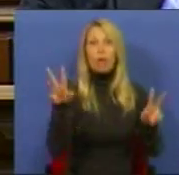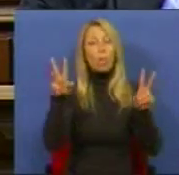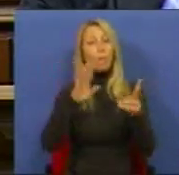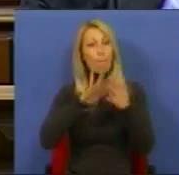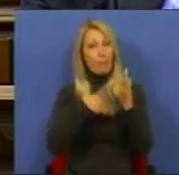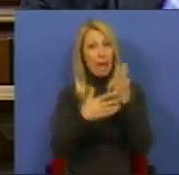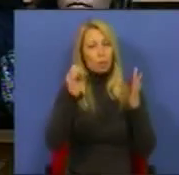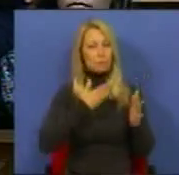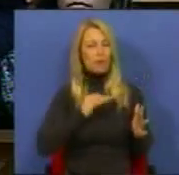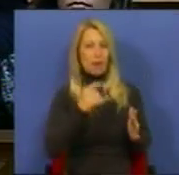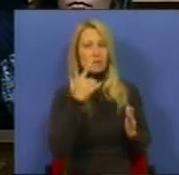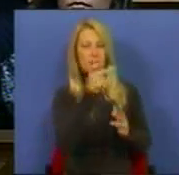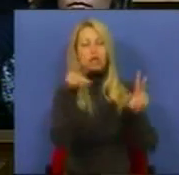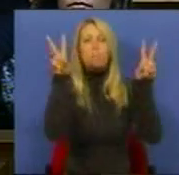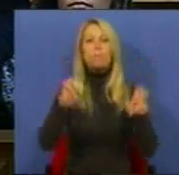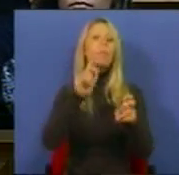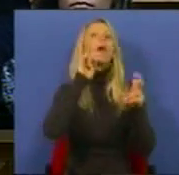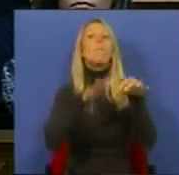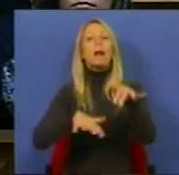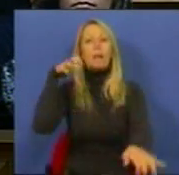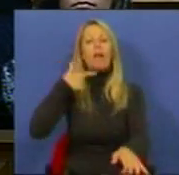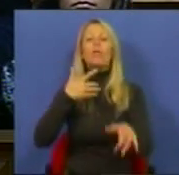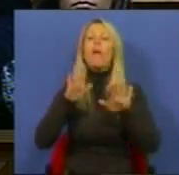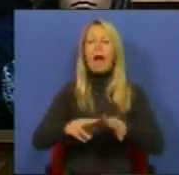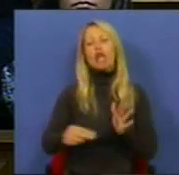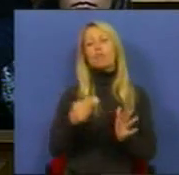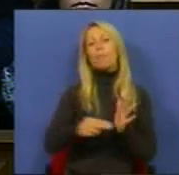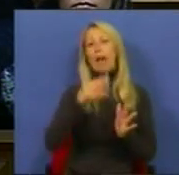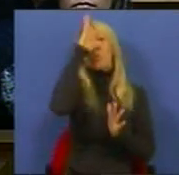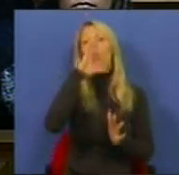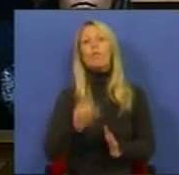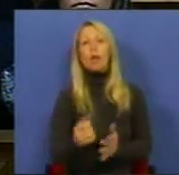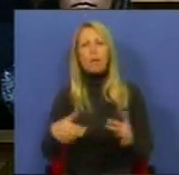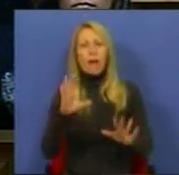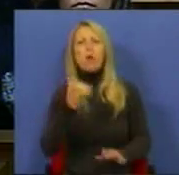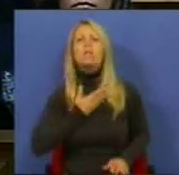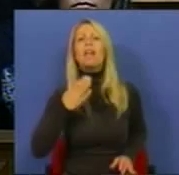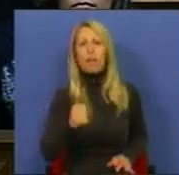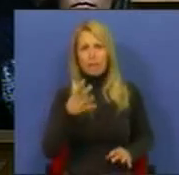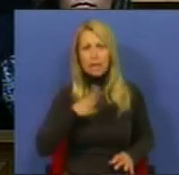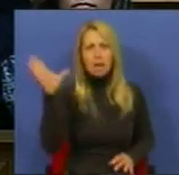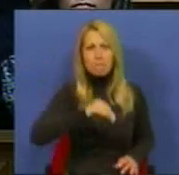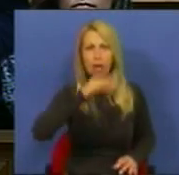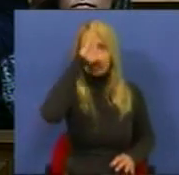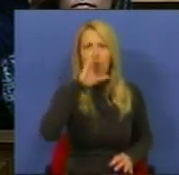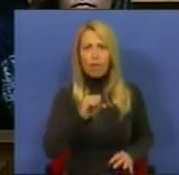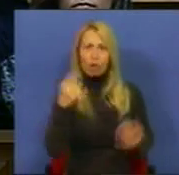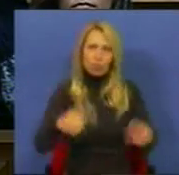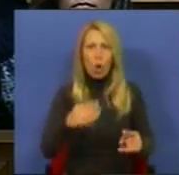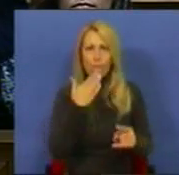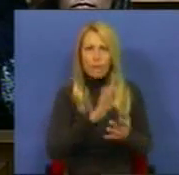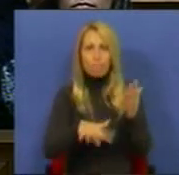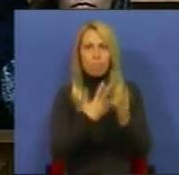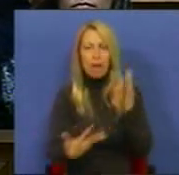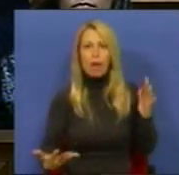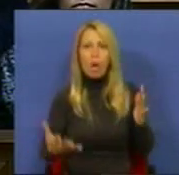citar novamente, o Parlamento fica à espera do Governo. Mas o CDS quer mais do Governo além de pedir um plano. Quer